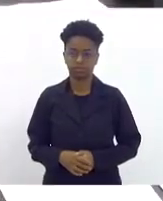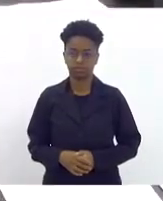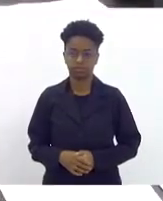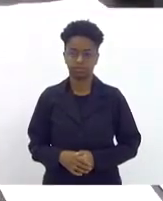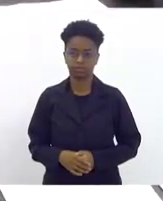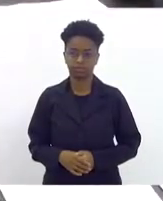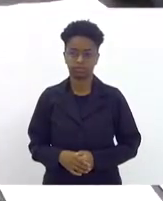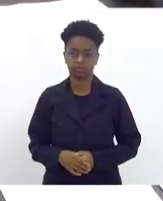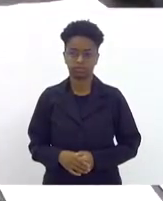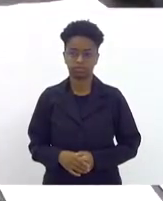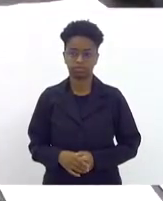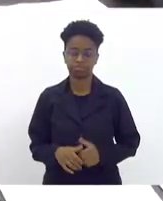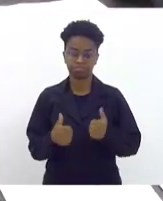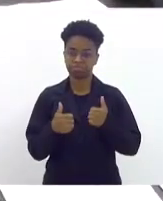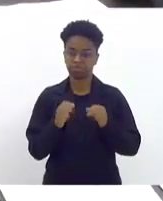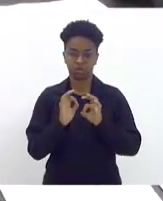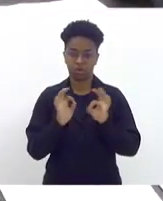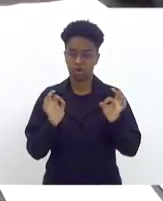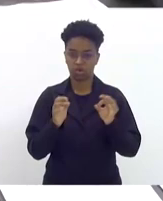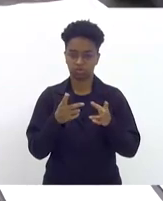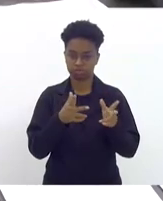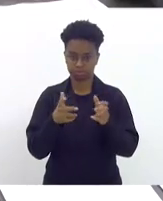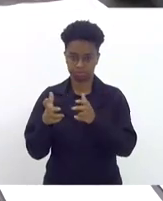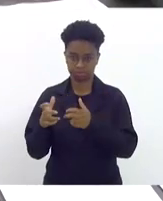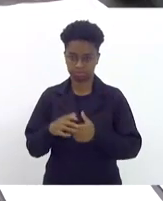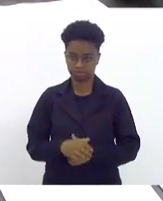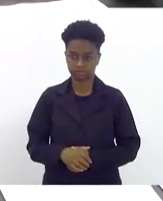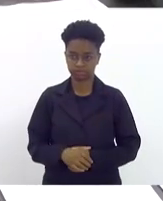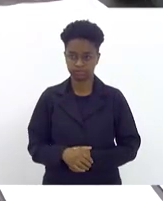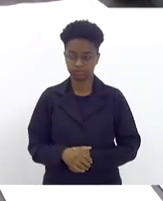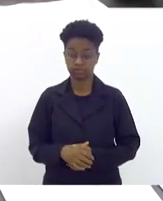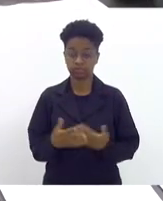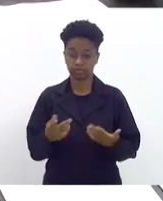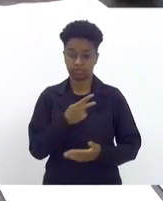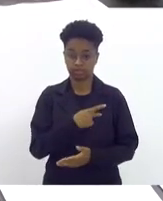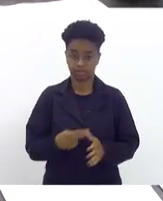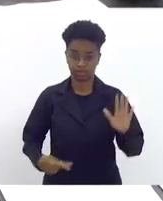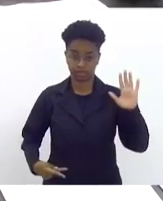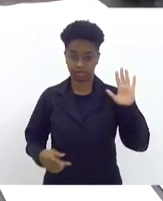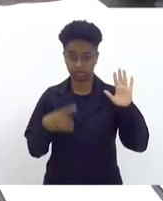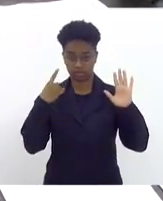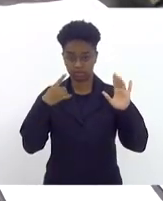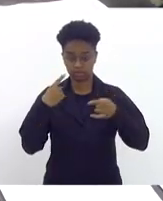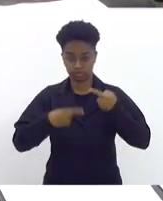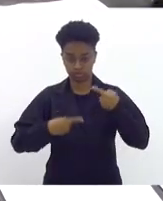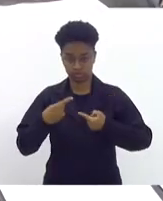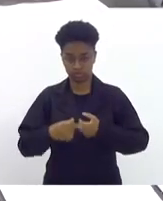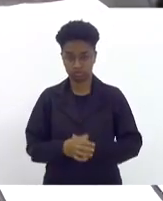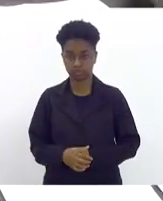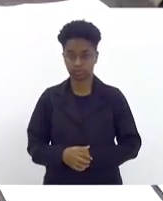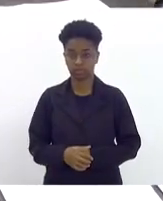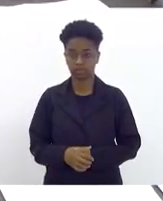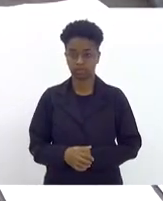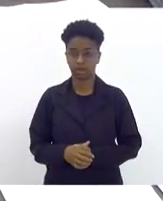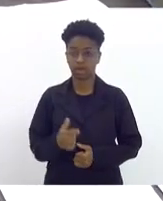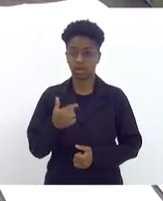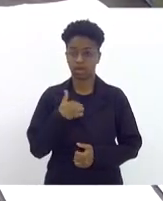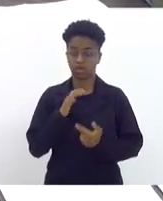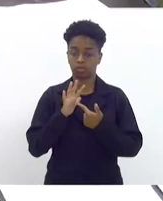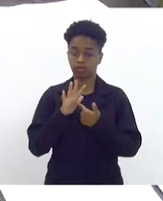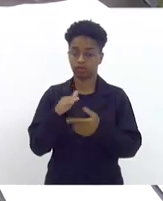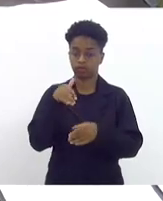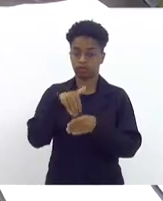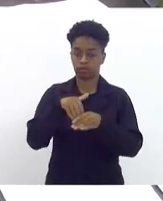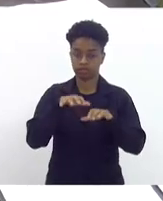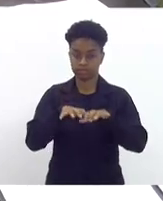muito bem observado senhor presidente para discutir eu apresentei esse voto em